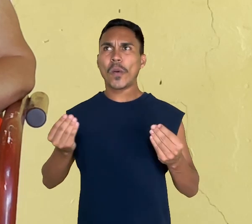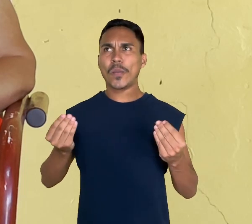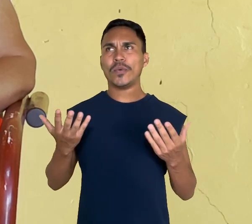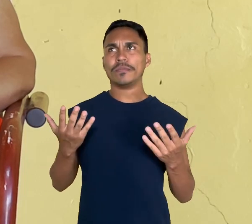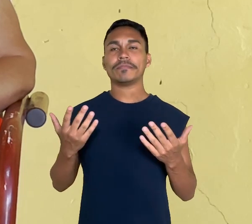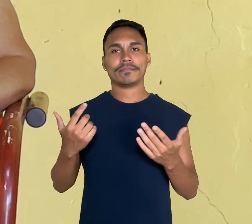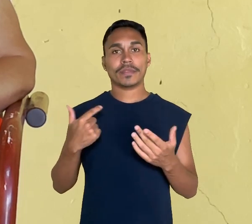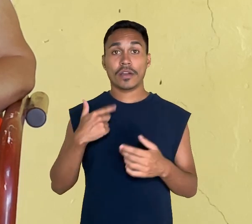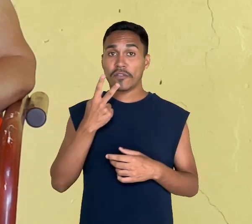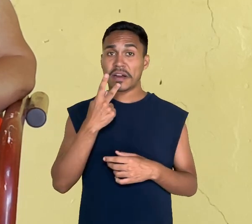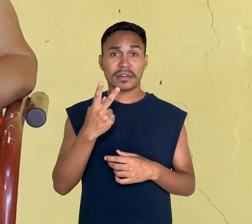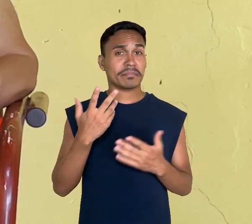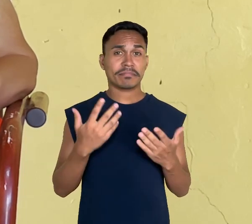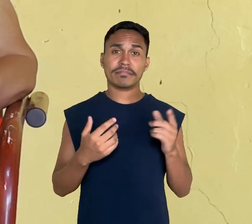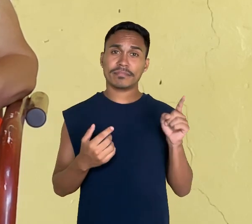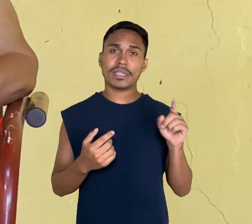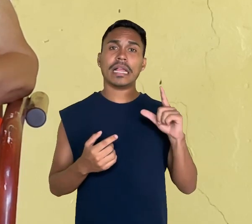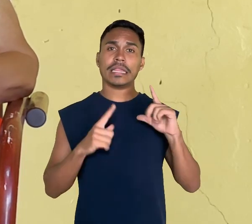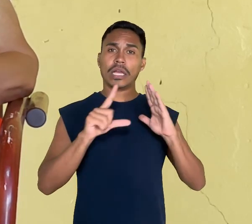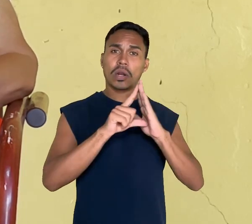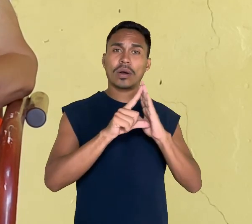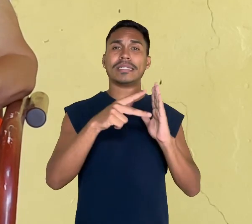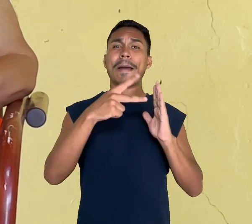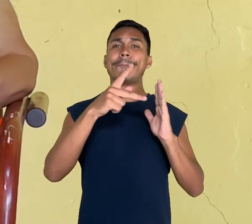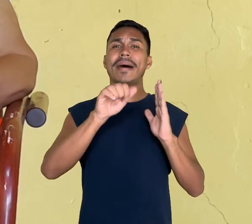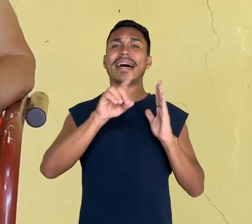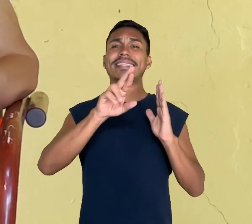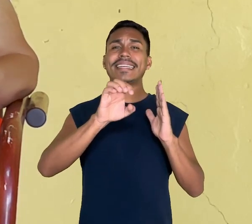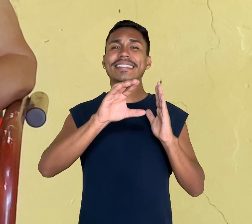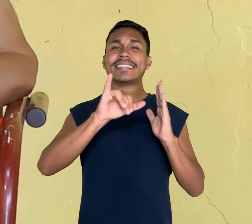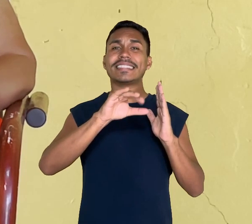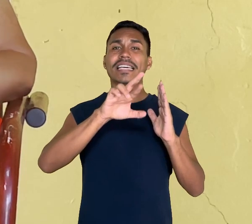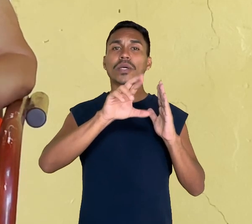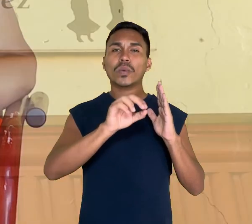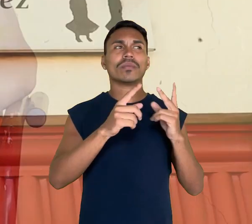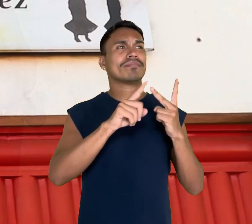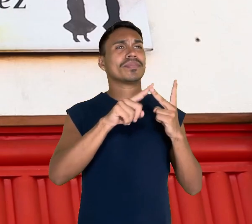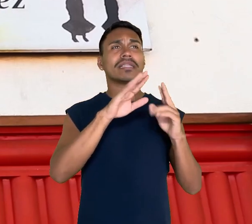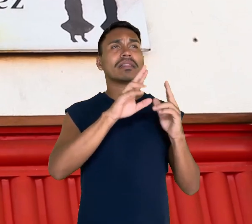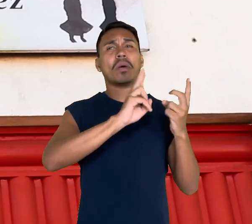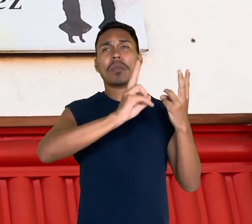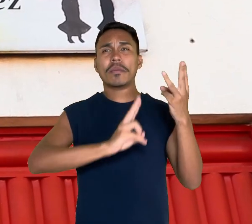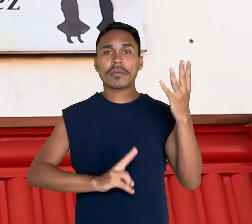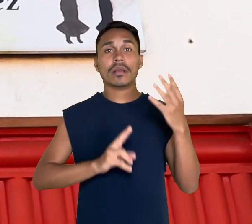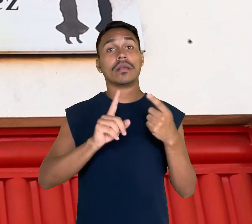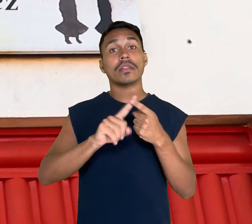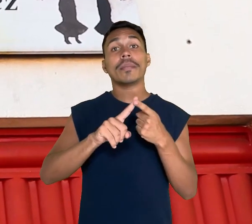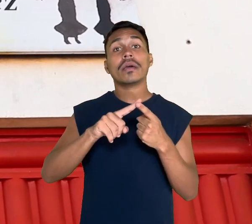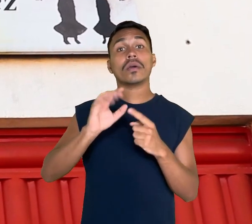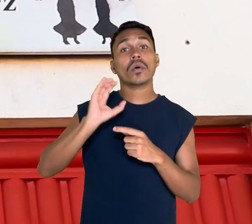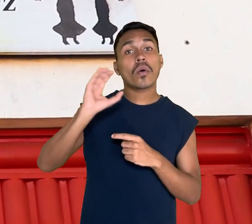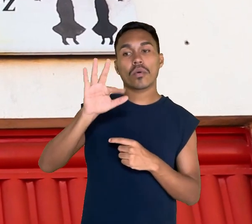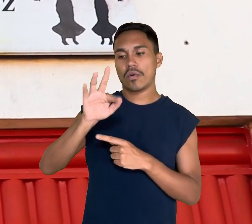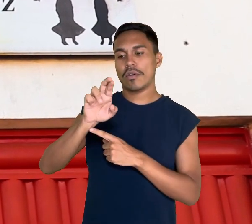do grupo? Aí eu falei, ó, meu Padre Cícero tem loja Padre Cícero, rua Padre Cícero, escola Padre Cícero, vamos botar Frei Damião, que ele também é santo.